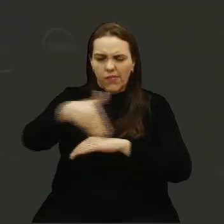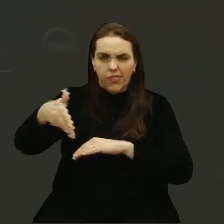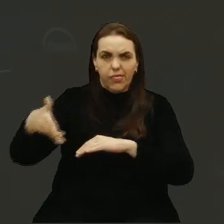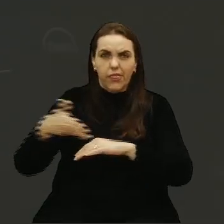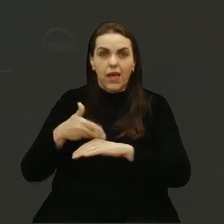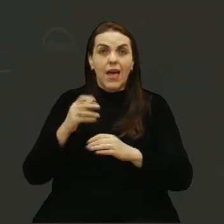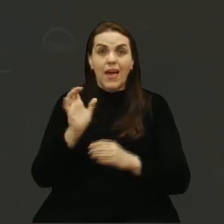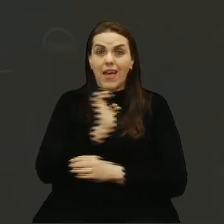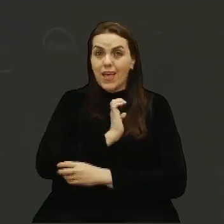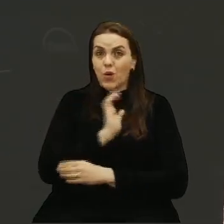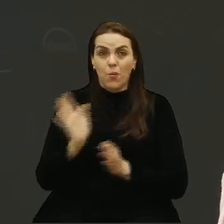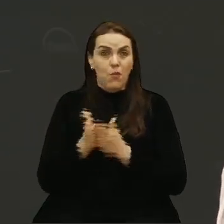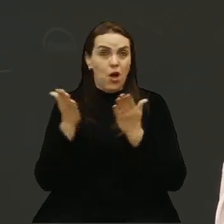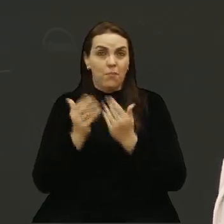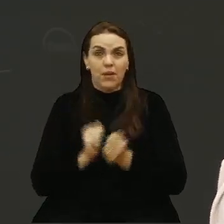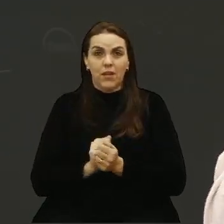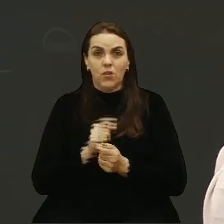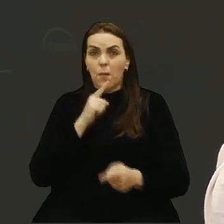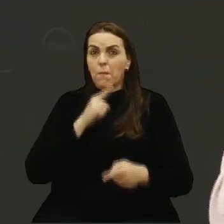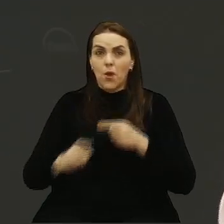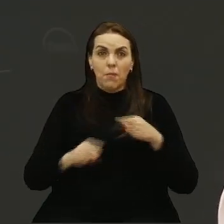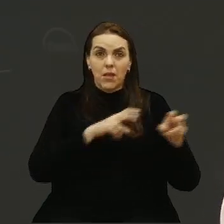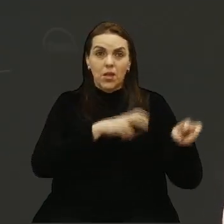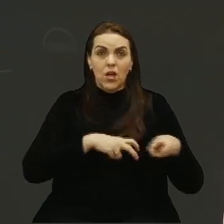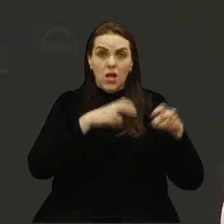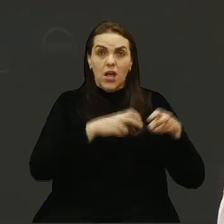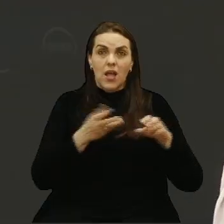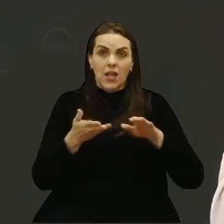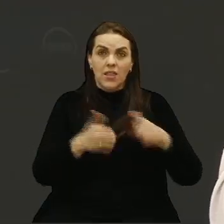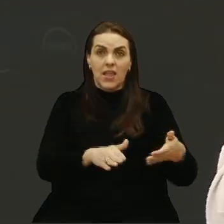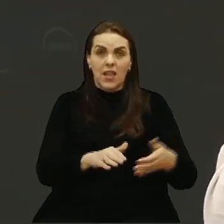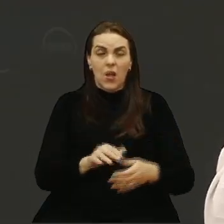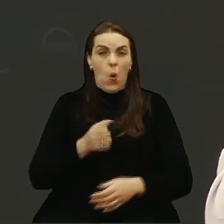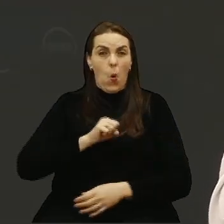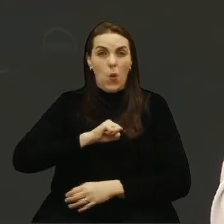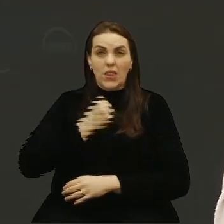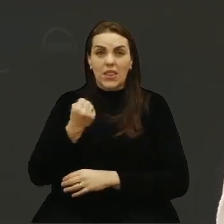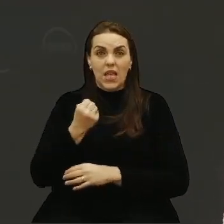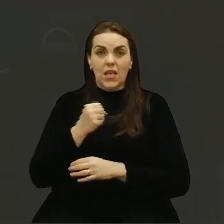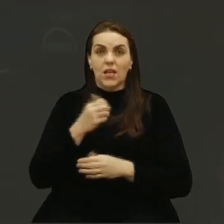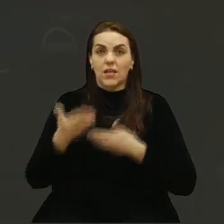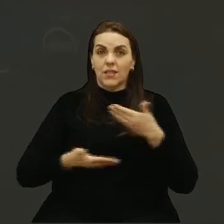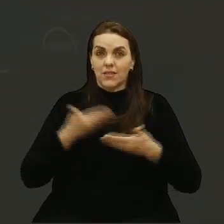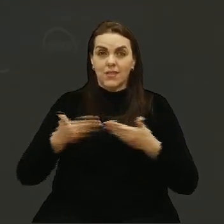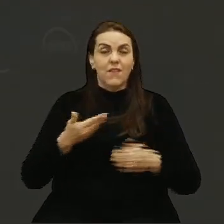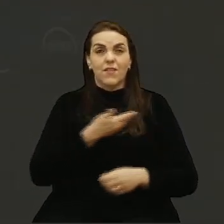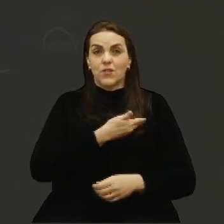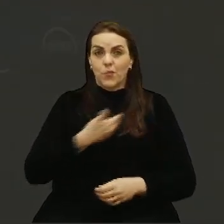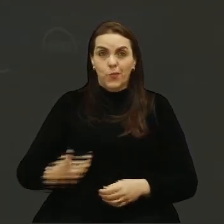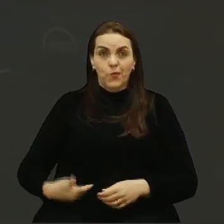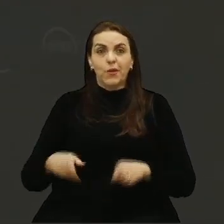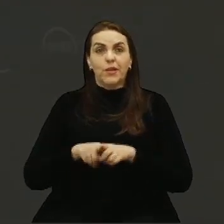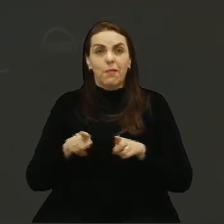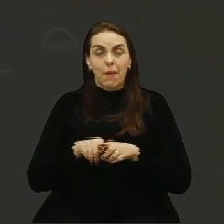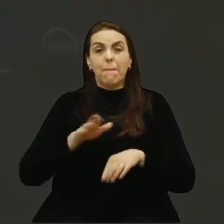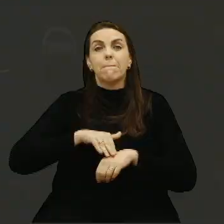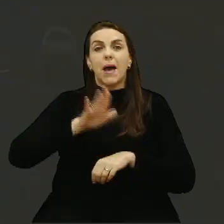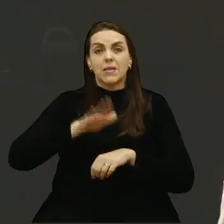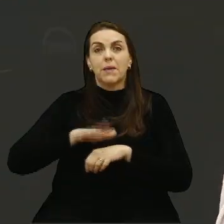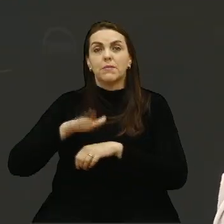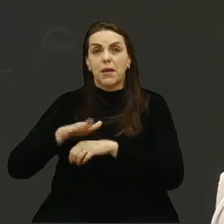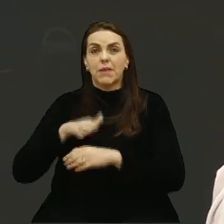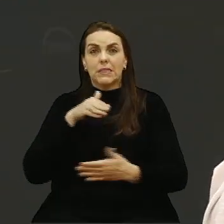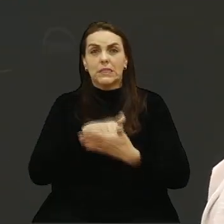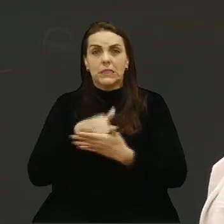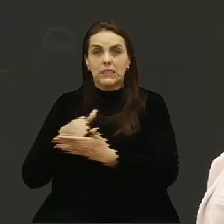enterrar. Porque daí eles já odeiam o serviço público e vão odiar cada vez mais com atitudes nossas que cerceiam eles de ter uma manutenção